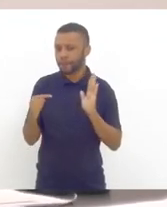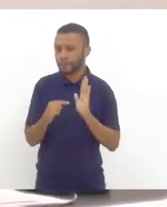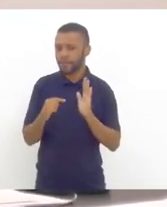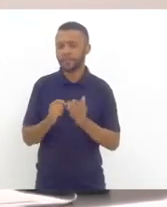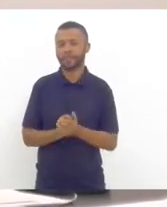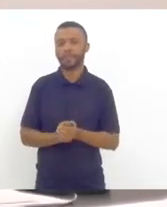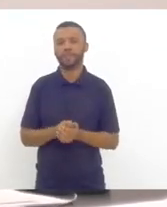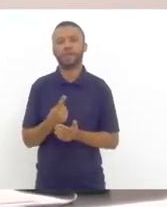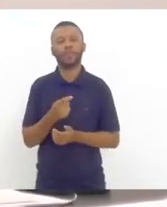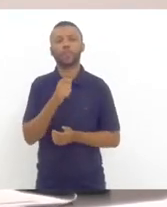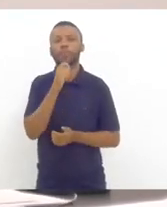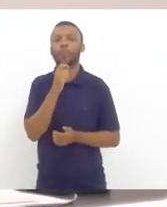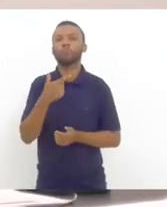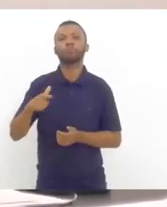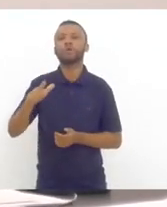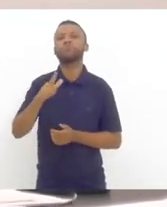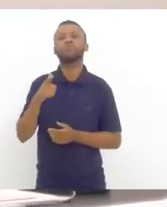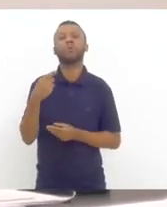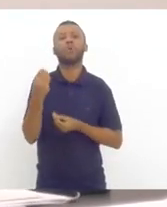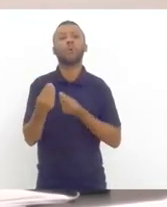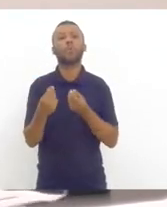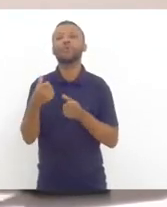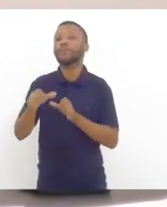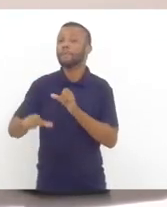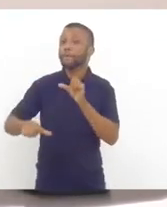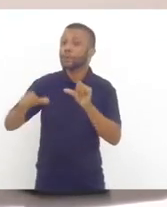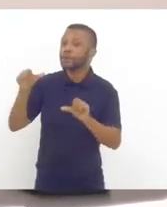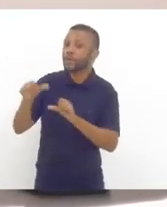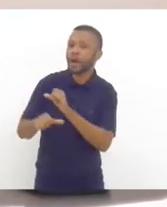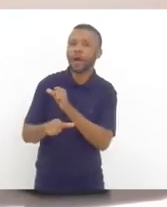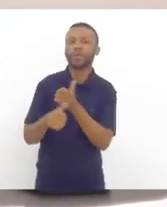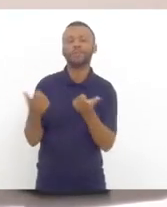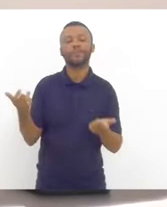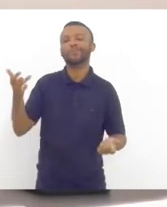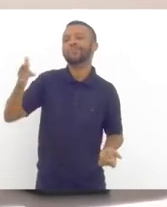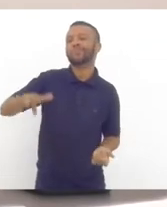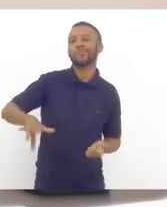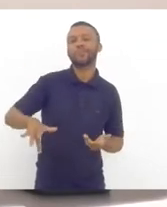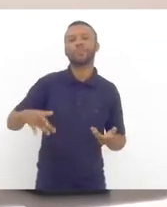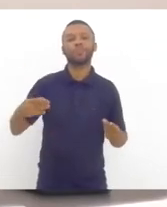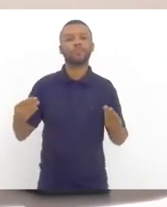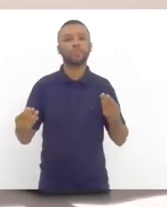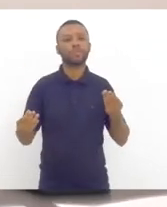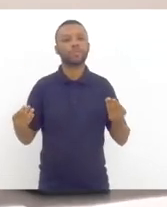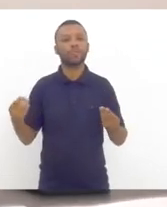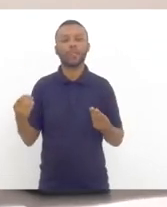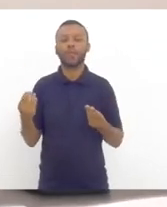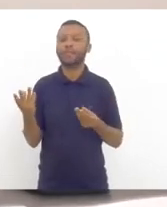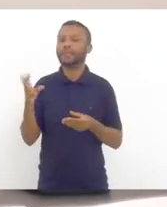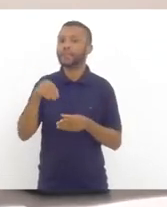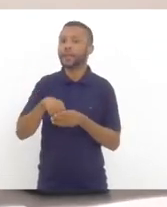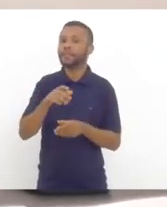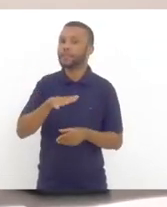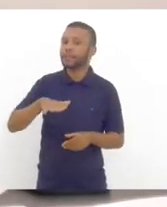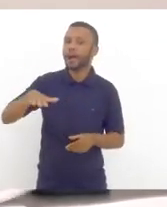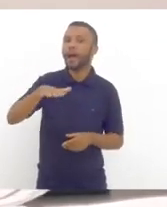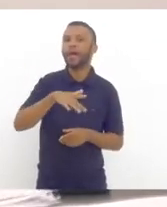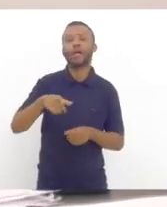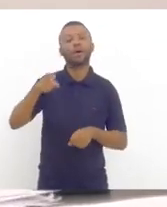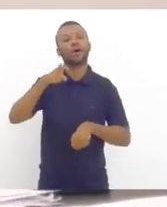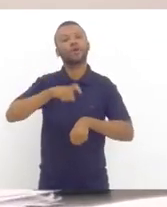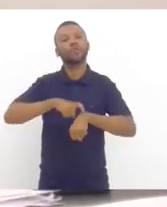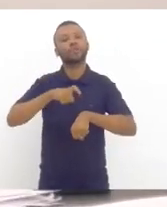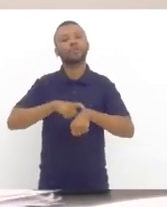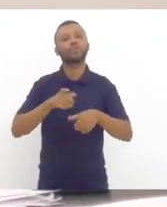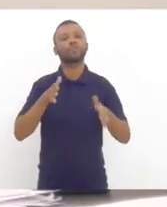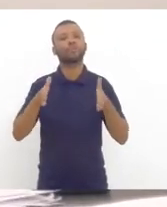não temos condição de alterá-los de forma precária no âmbito do tempo que nós